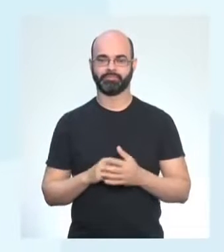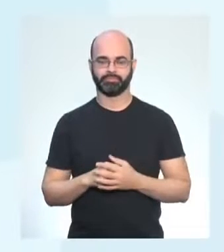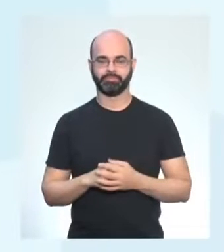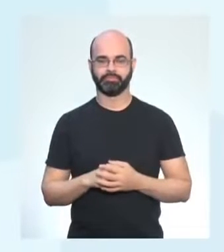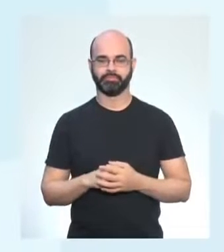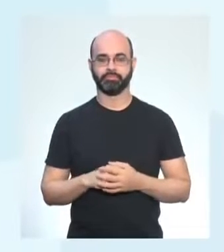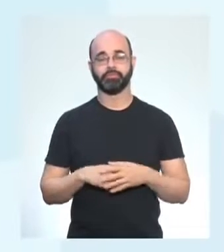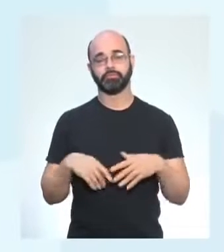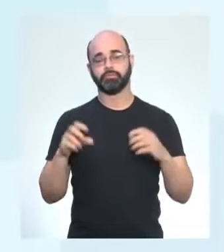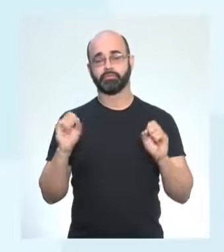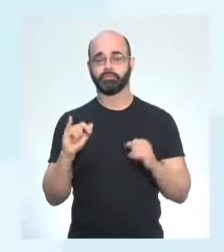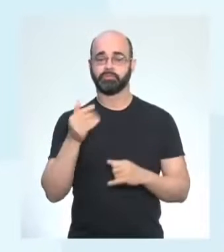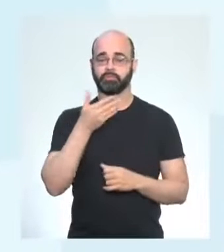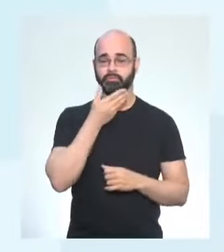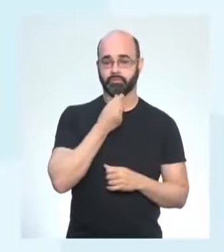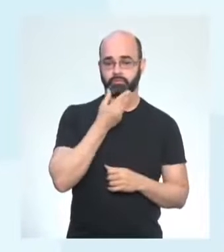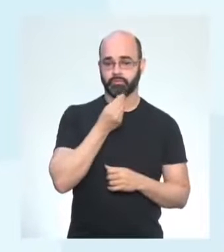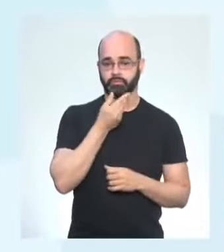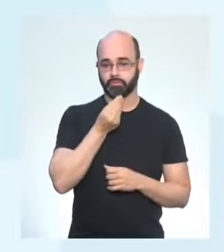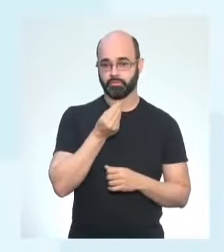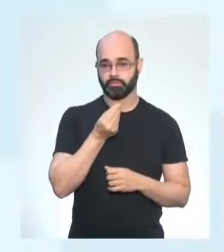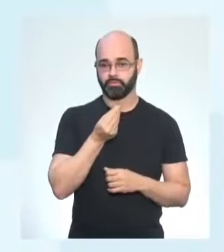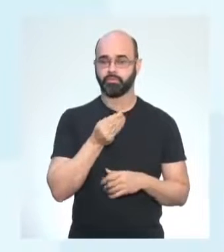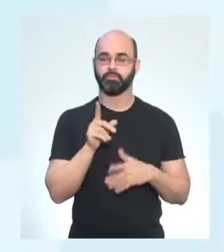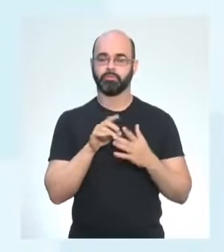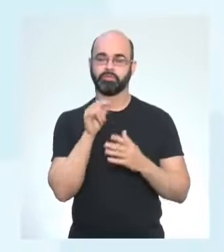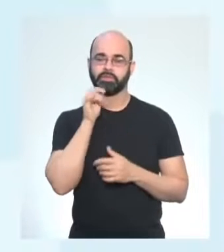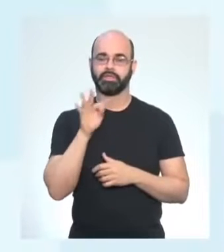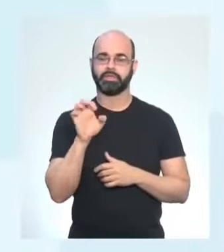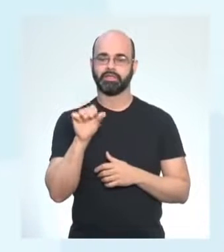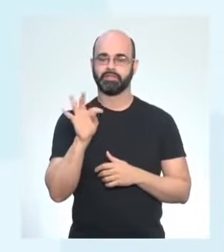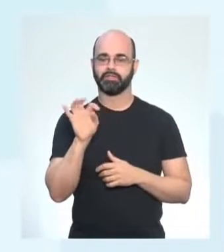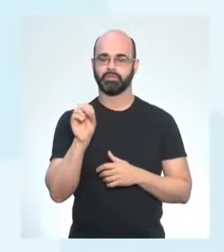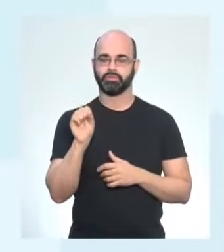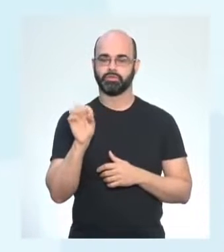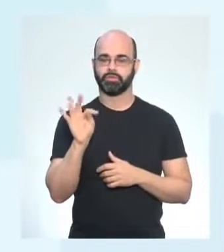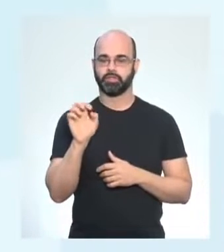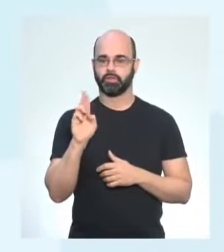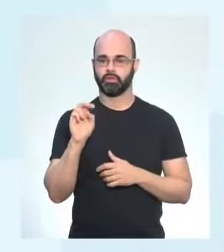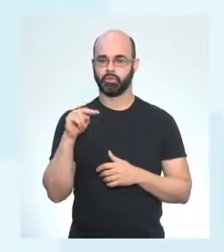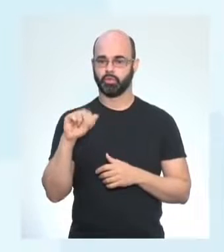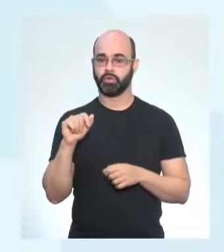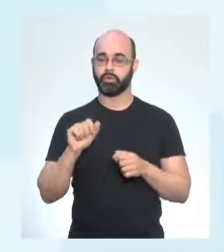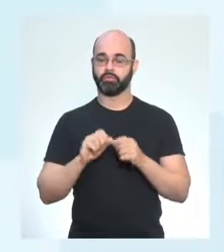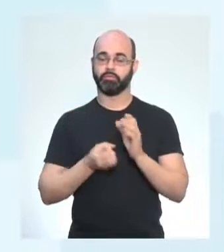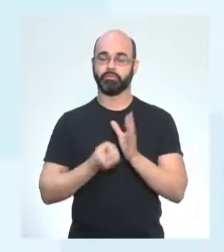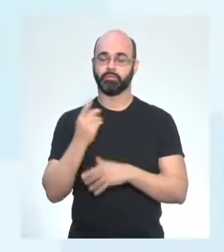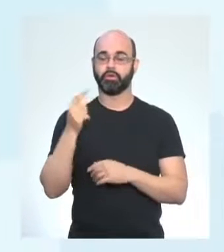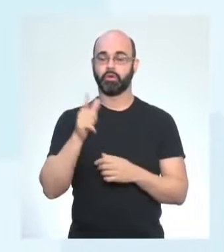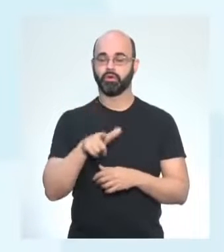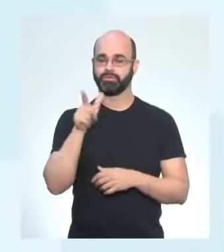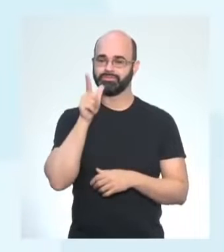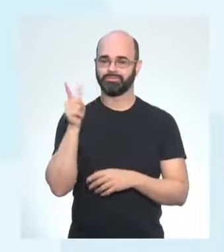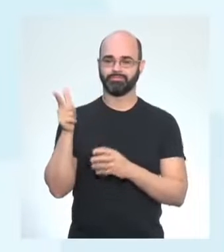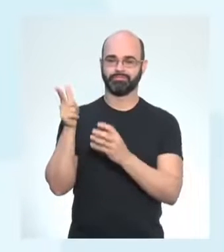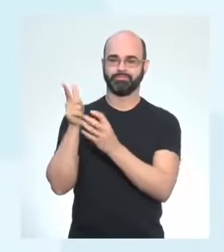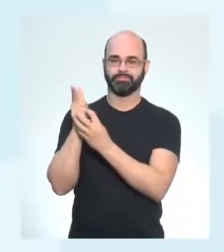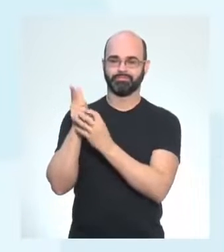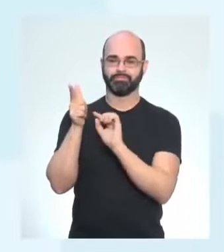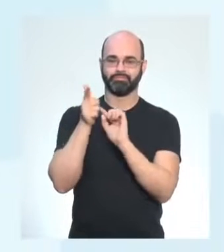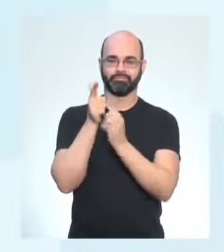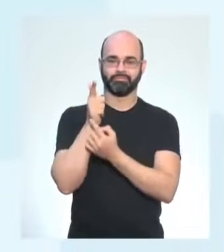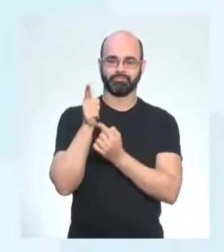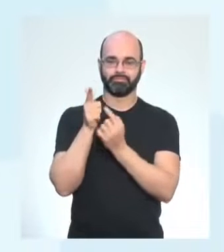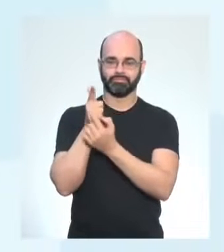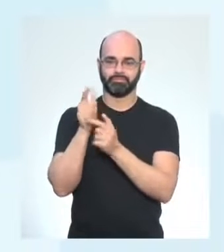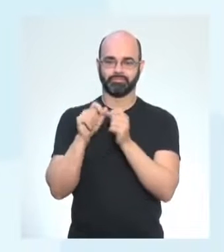gente fala de meninos, aí você vai ter a testosterona que vai ser produzida no testículo, tá? Que vai ser desenvolvimento